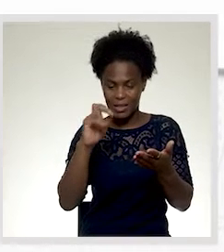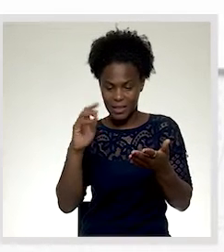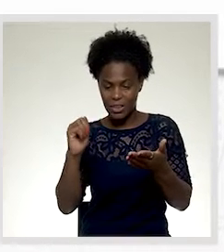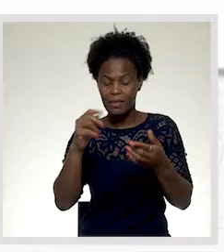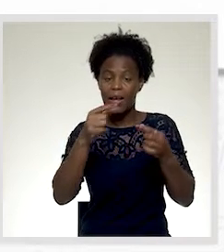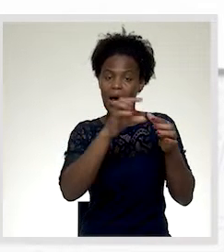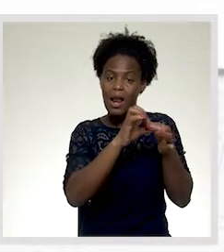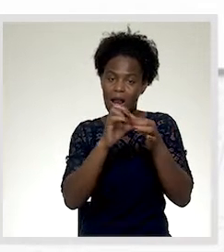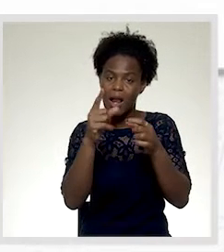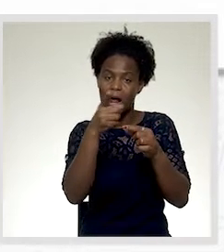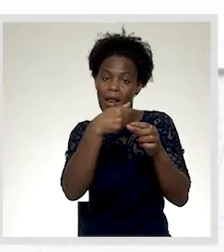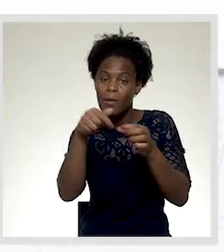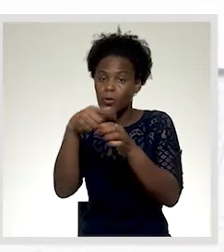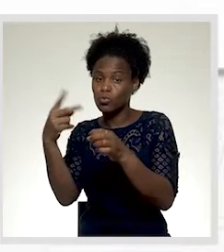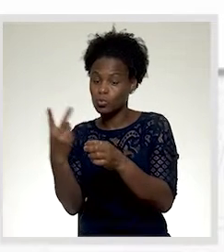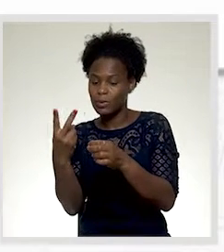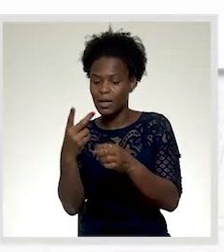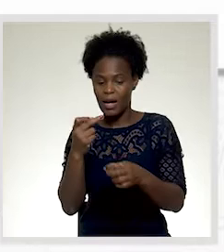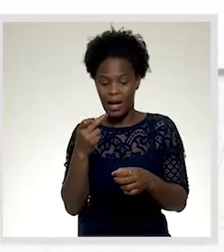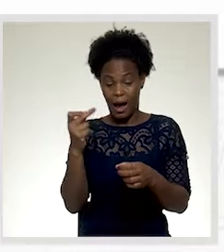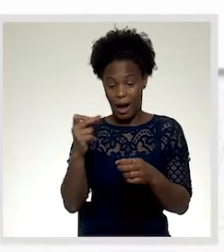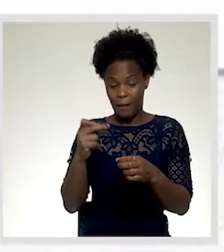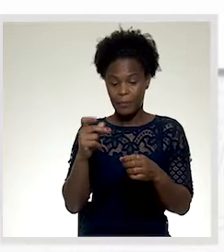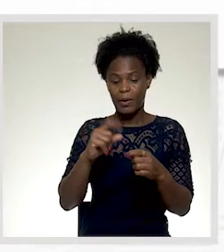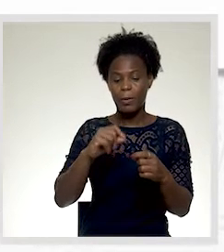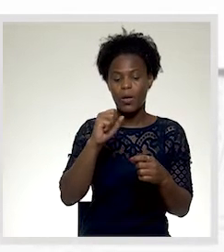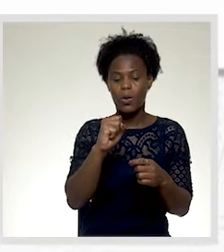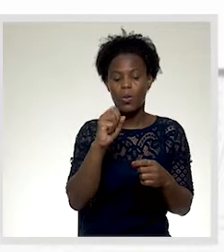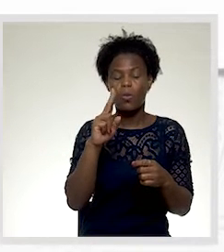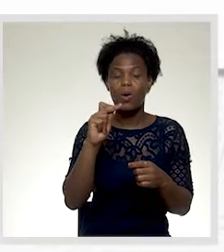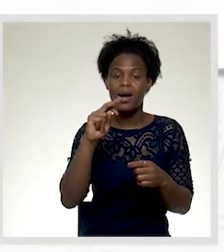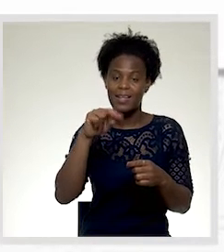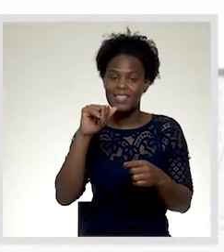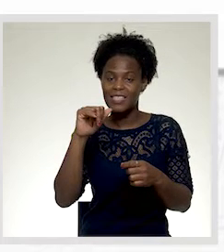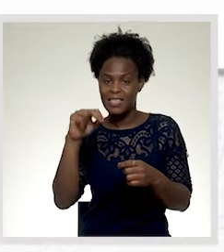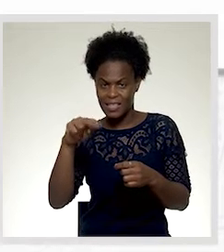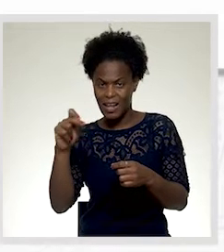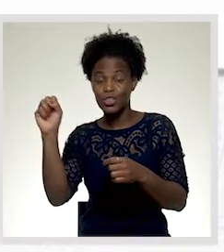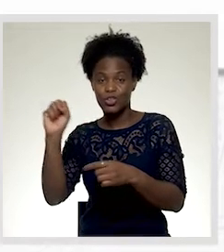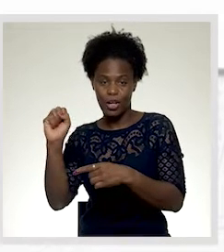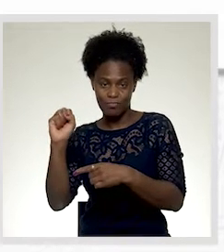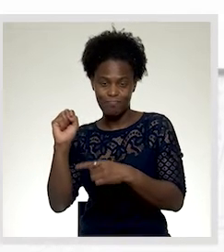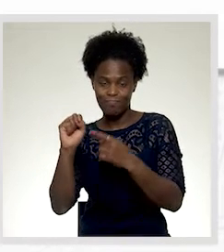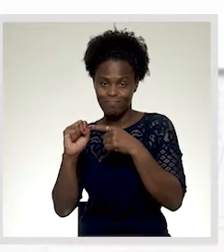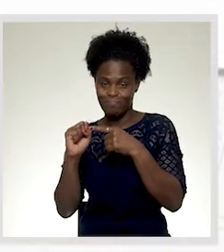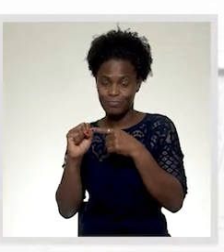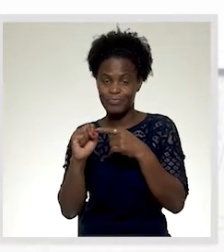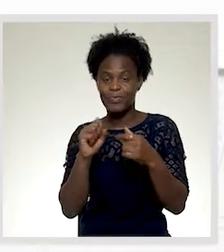Nesse caso, temos o exemplo da adenina, que é representada pela letra A, e guanina, que é representada pela letra